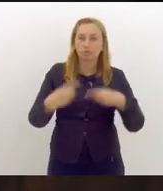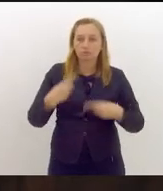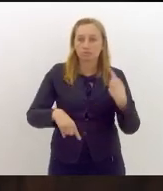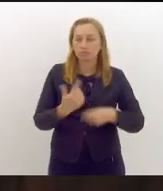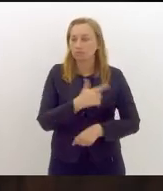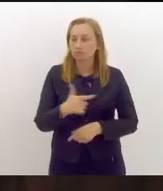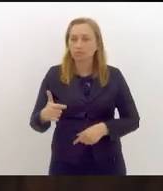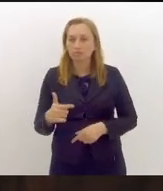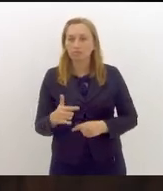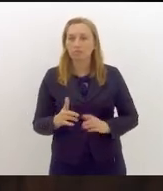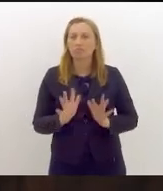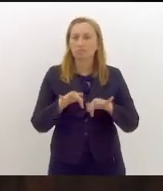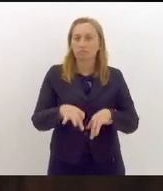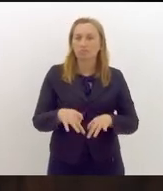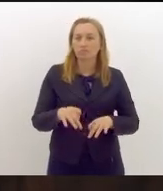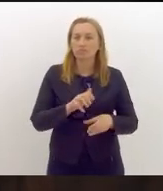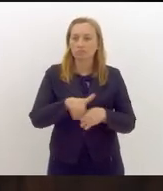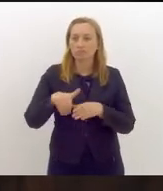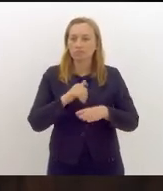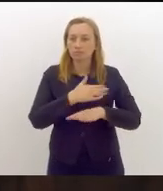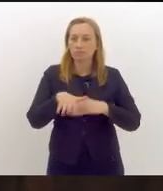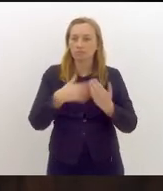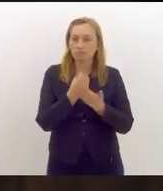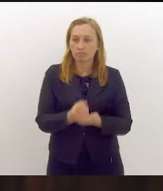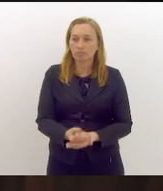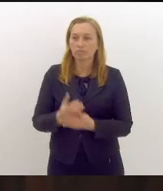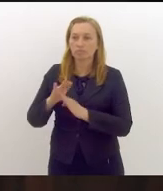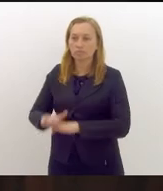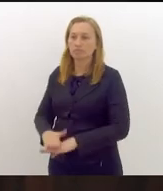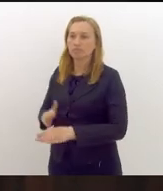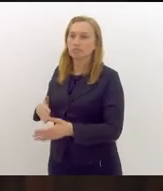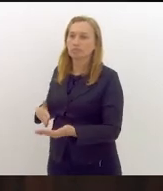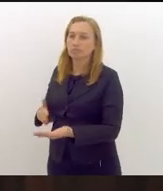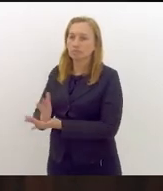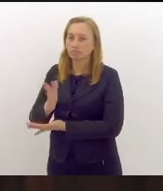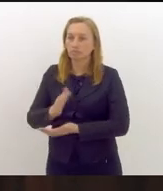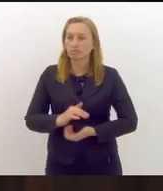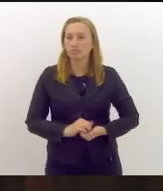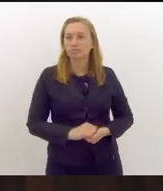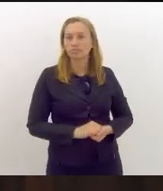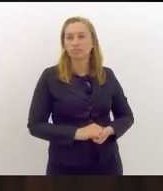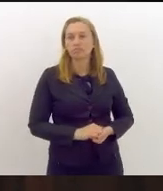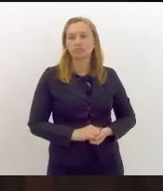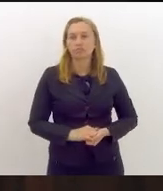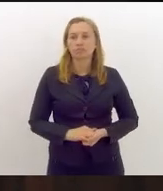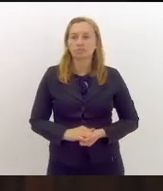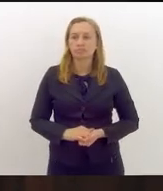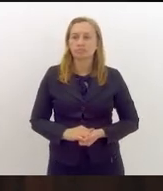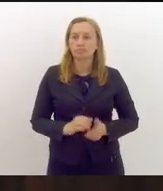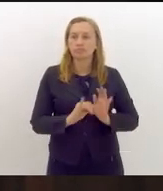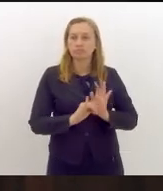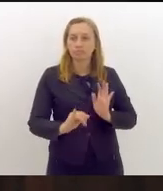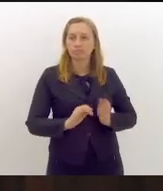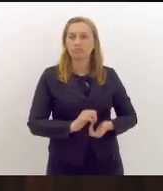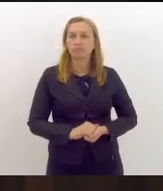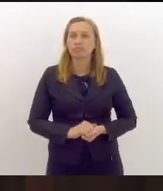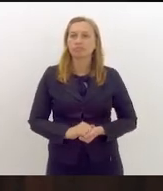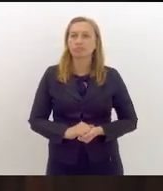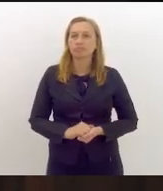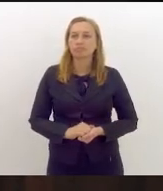discussão em votação senhores que aprovam permaneça Como estão aprovado vai à promulgação